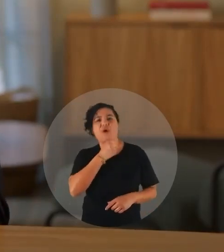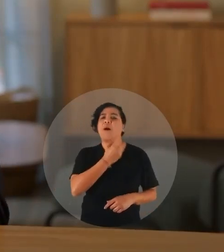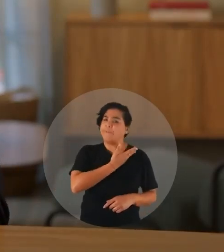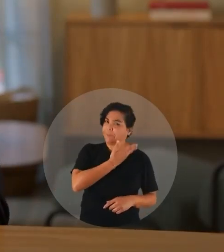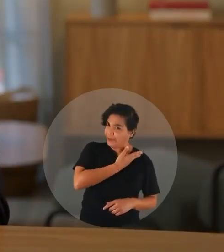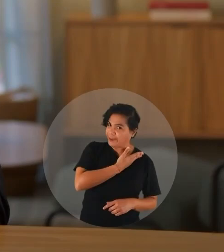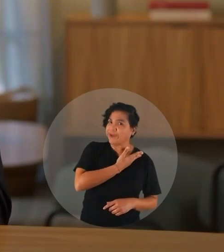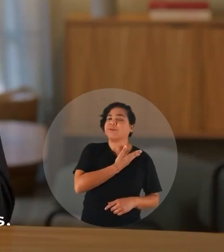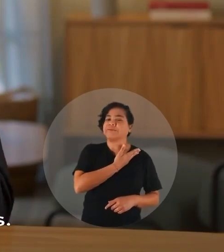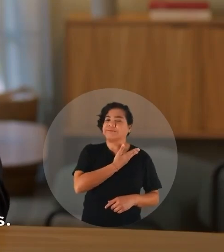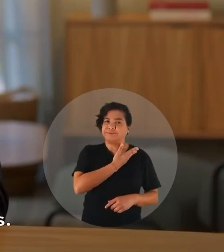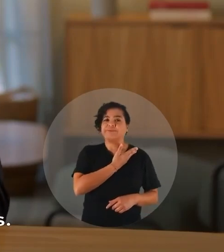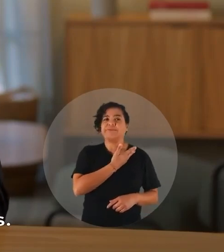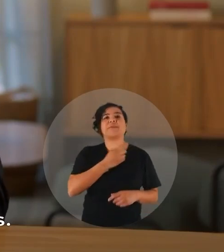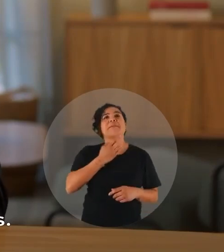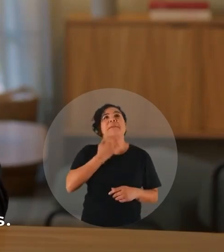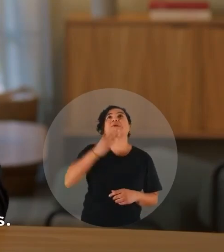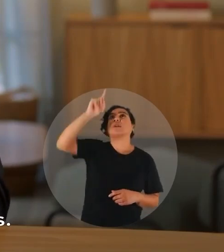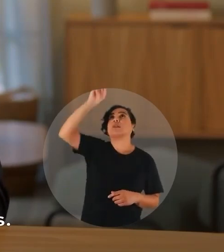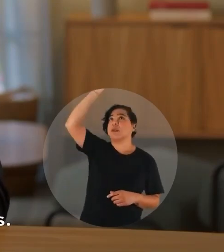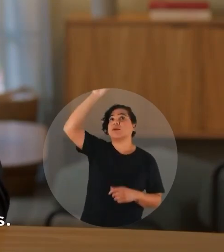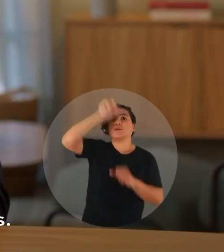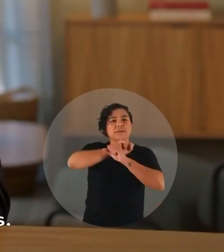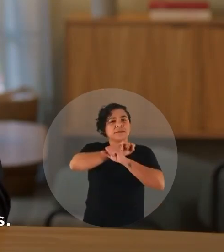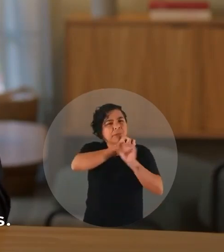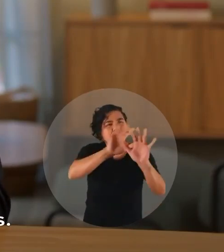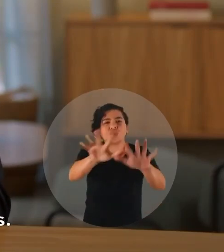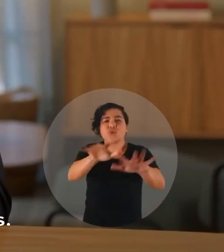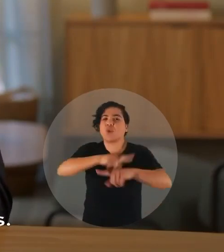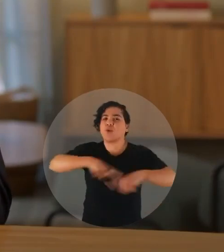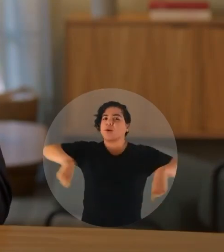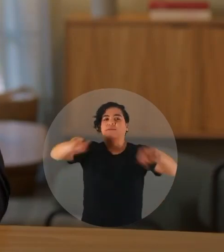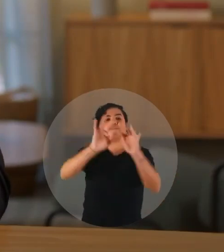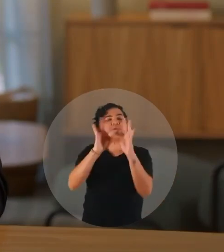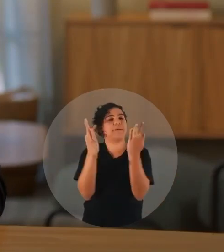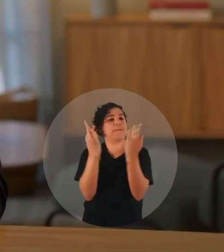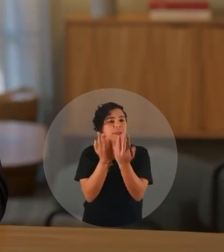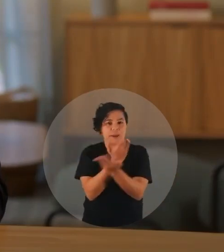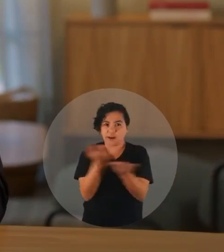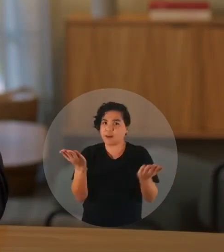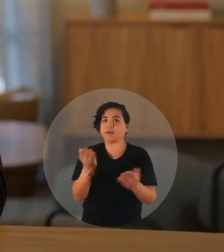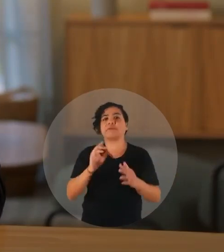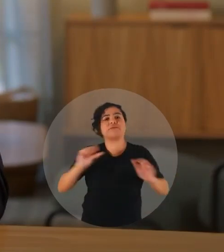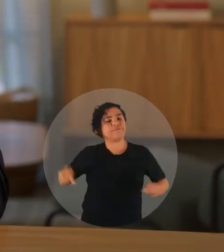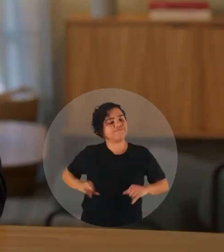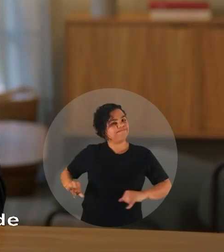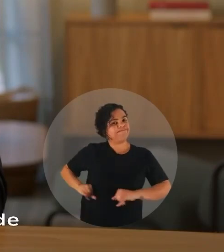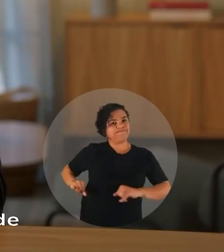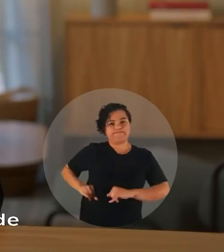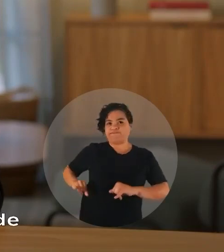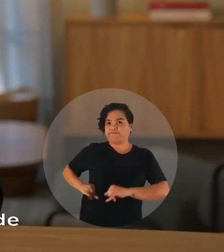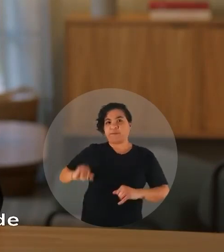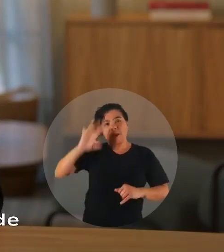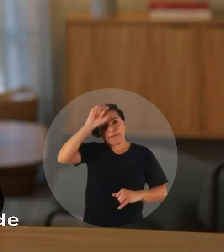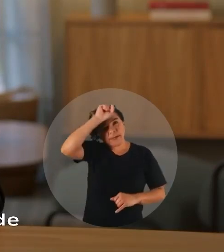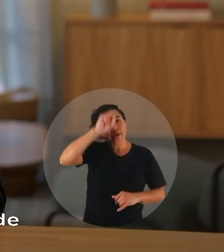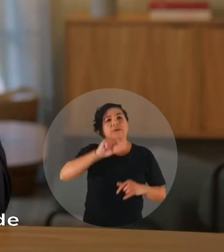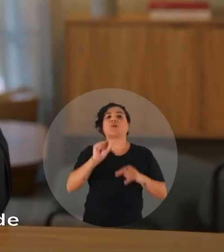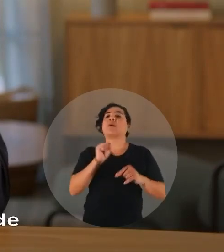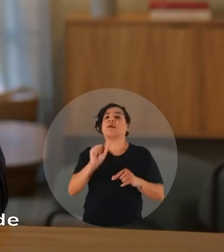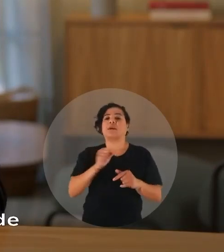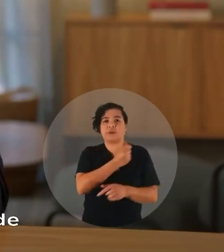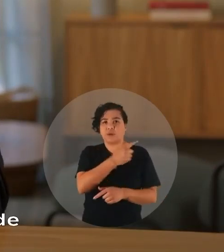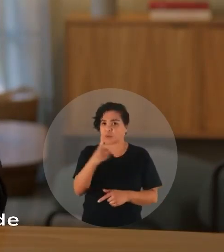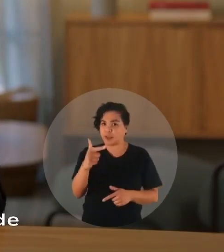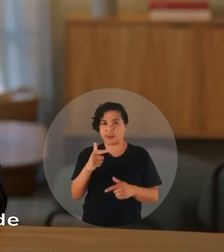de alguém. Peço a Deus que conforte essas famílias. No meio de tanta dor, aprendemos que sem o SUS e